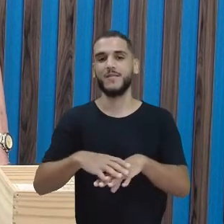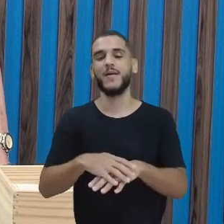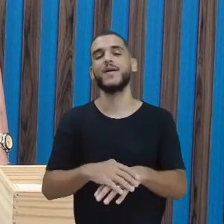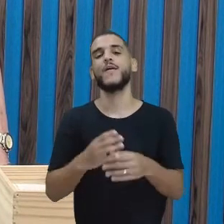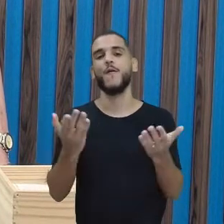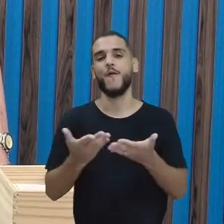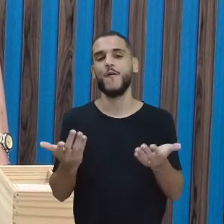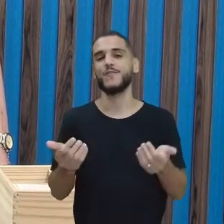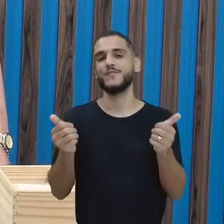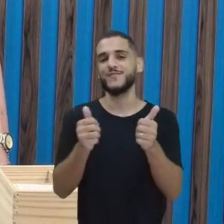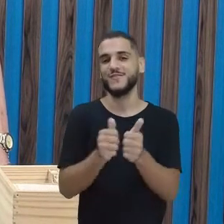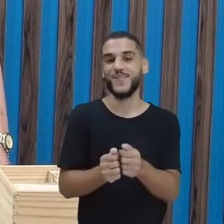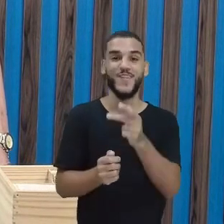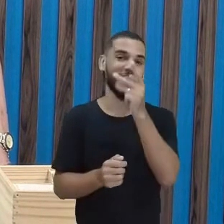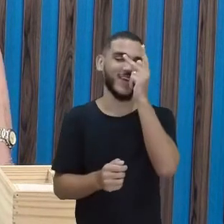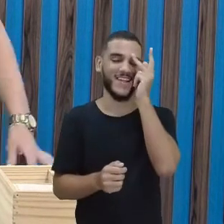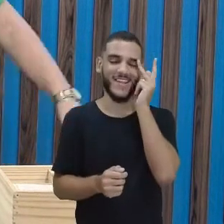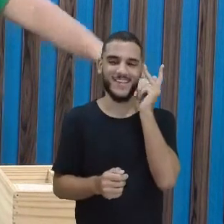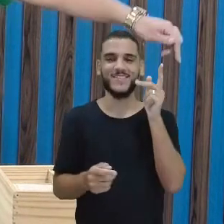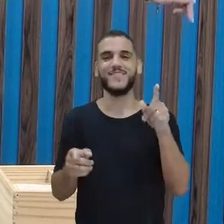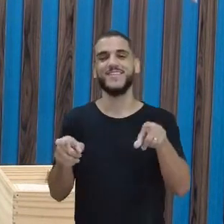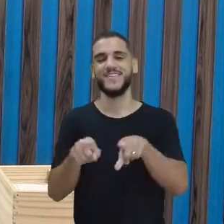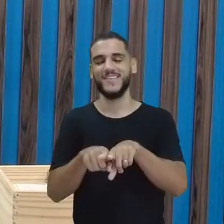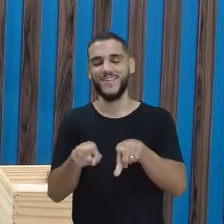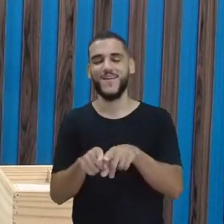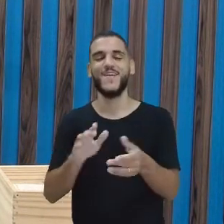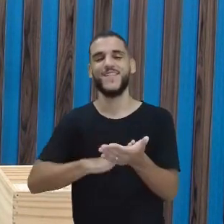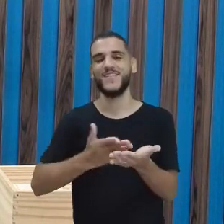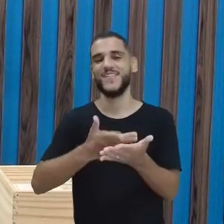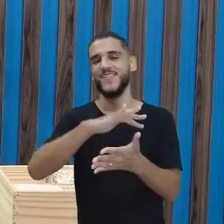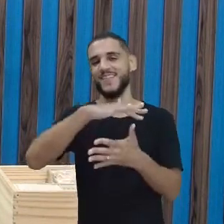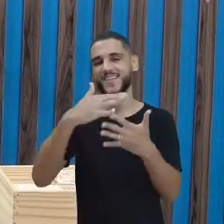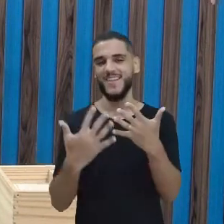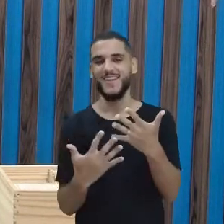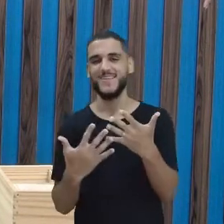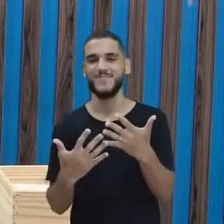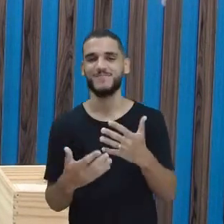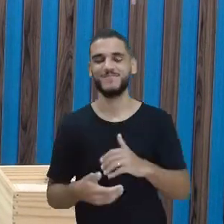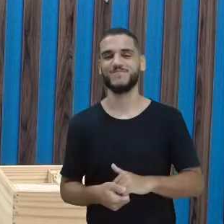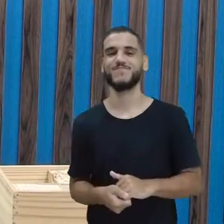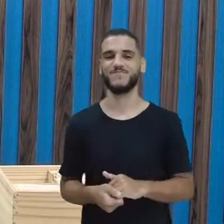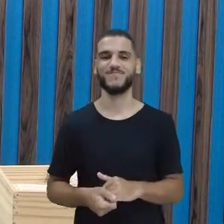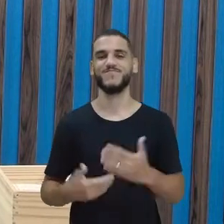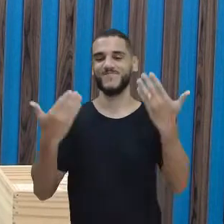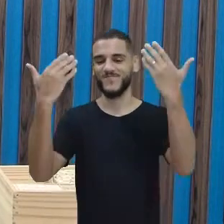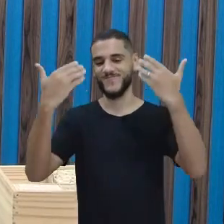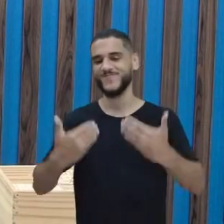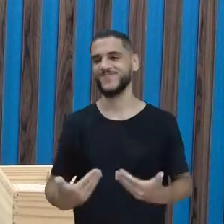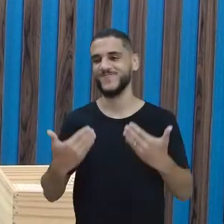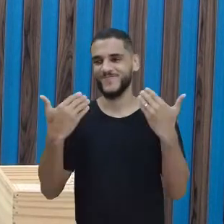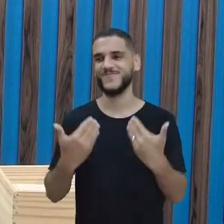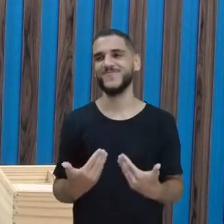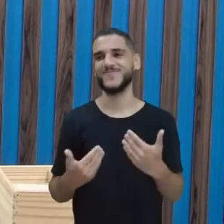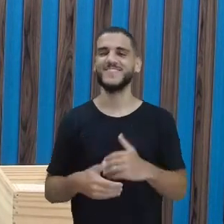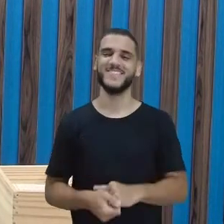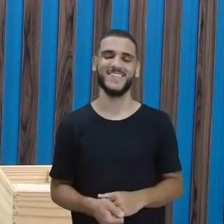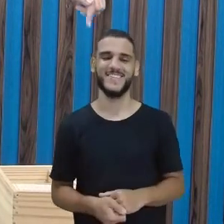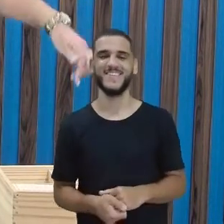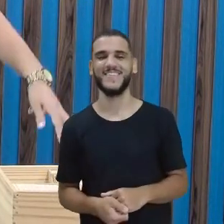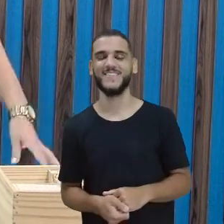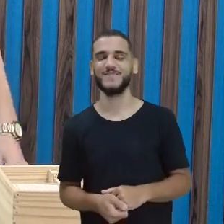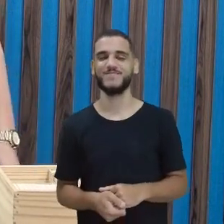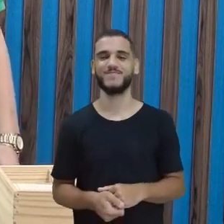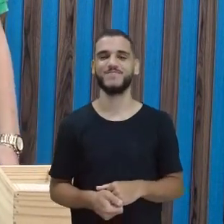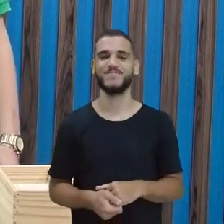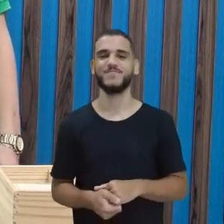com Clisman, nosso intérprete de Libras. Cadê? Deixa eu ir para cá. Sim, aí eu aponto